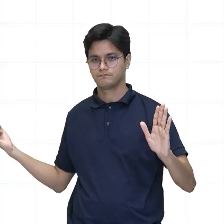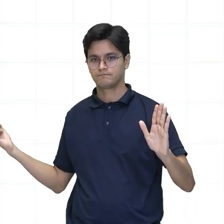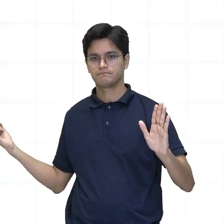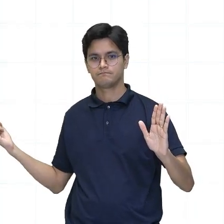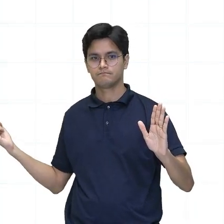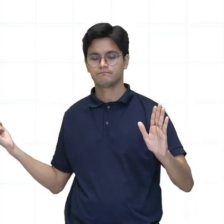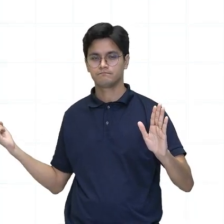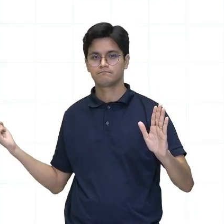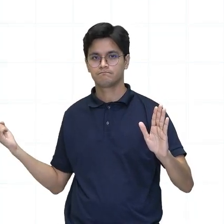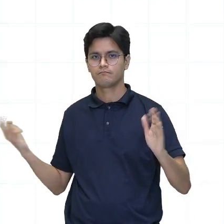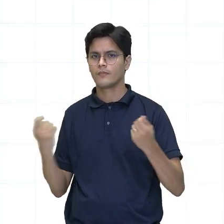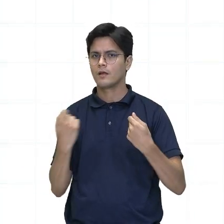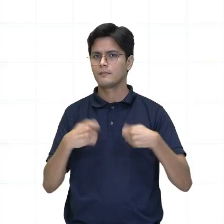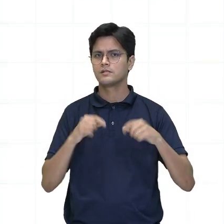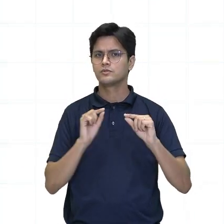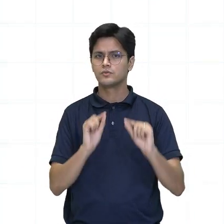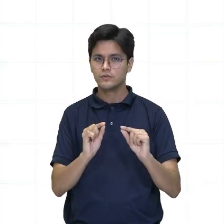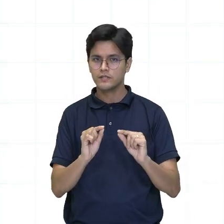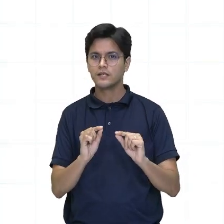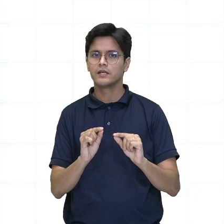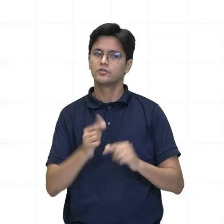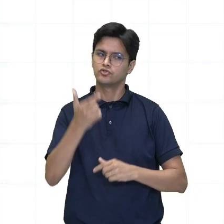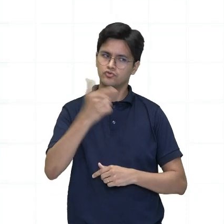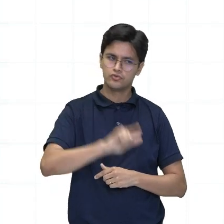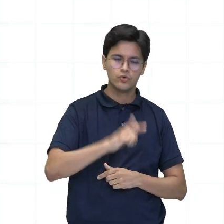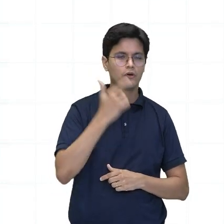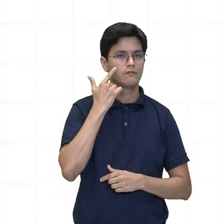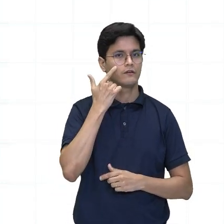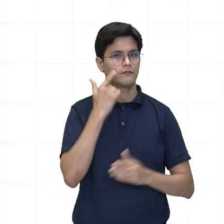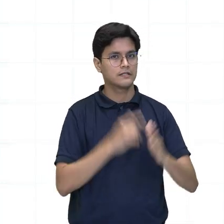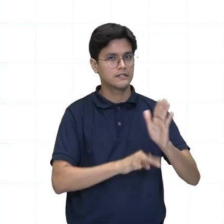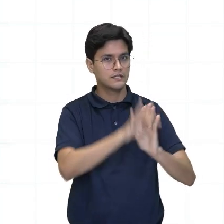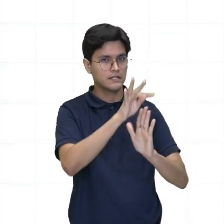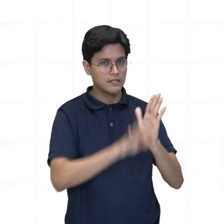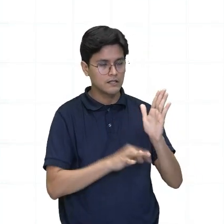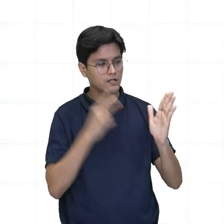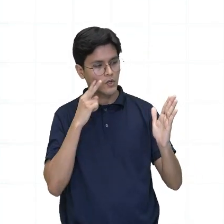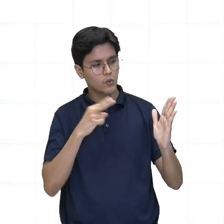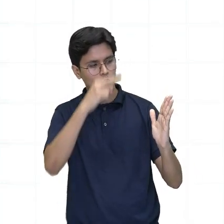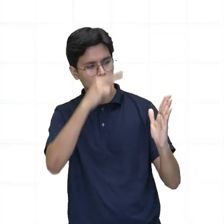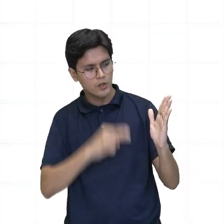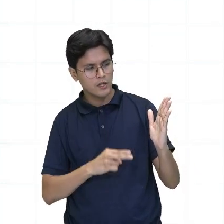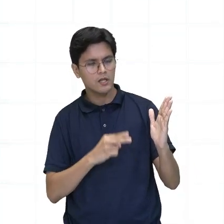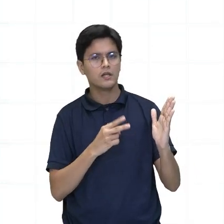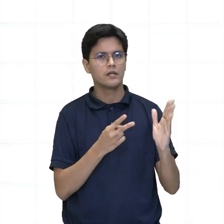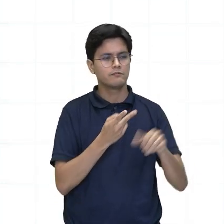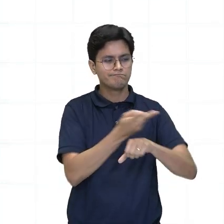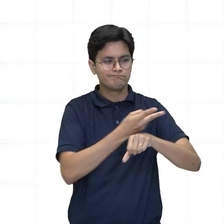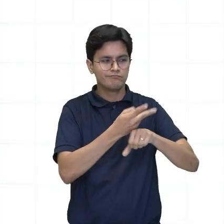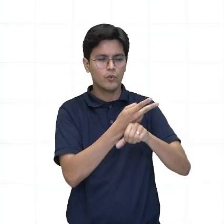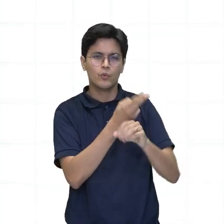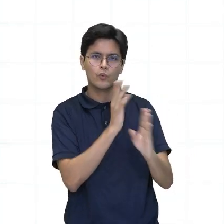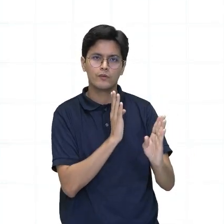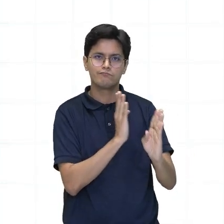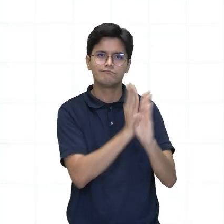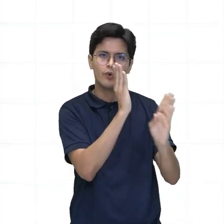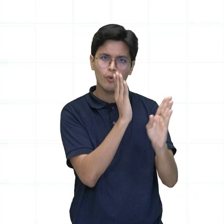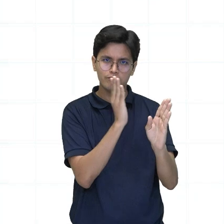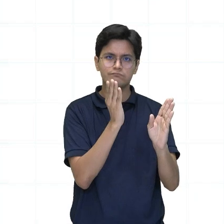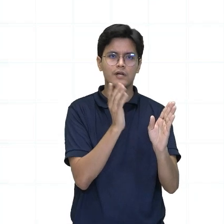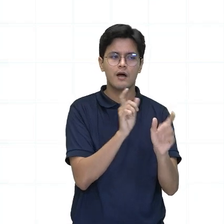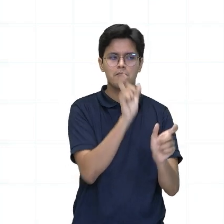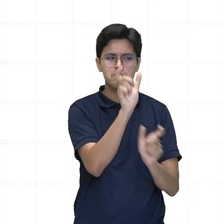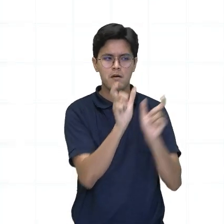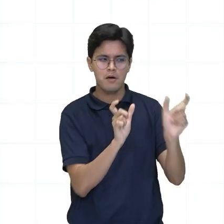a gente faz? Corre para o texto e procura algo que tem a ver com as alternativas. Então, observem a